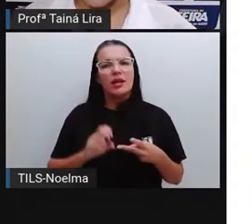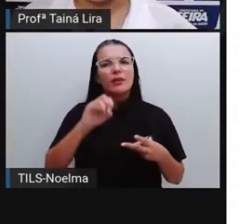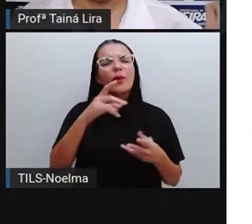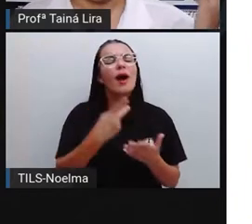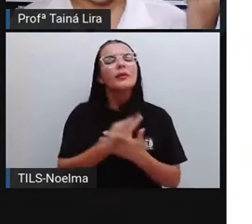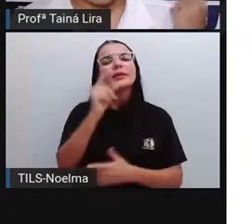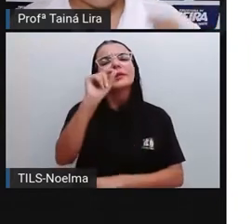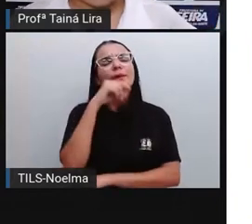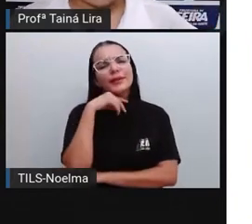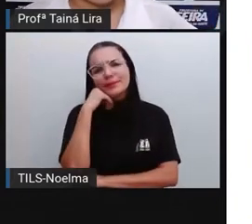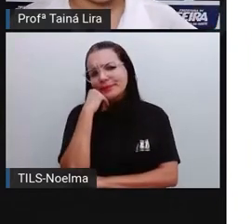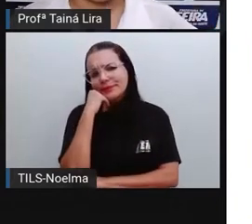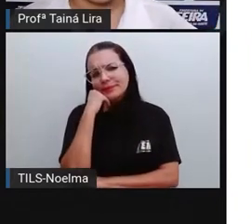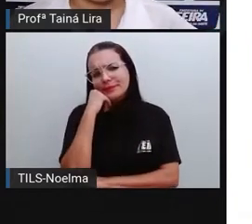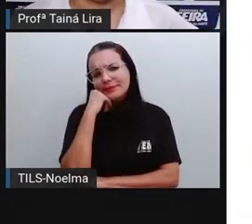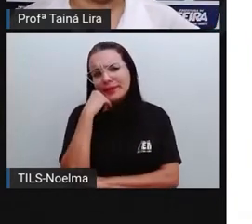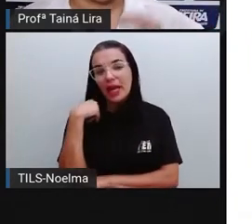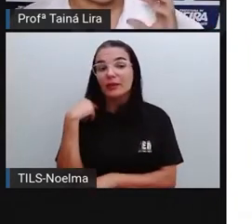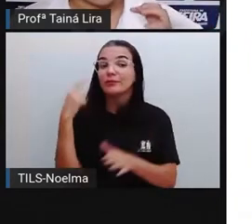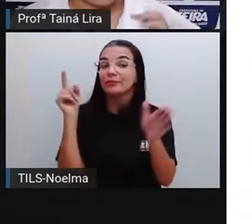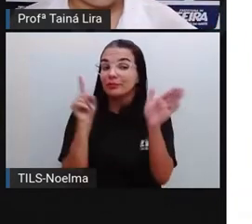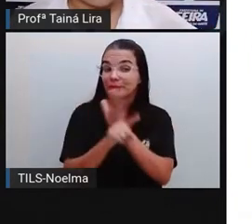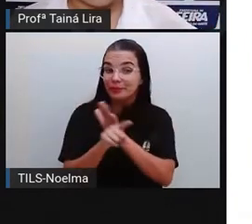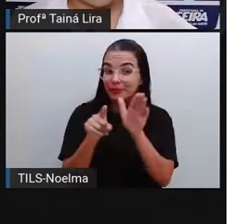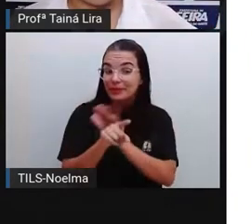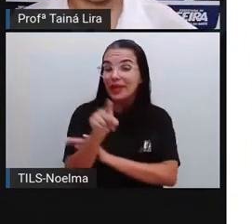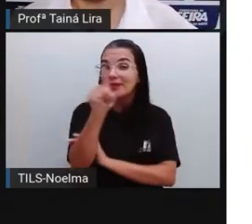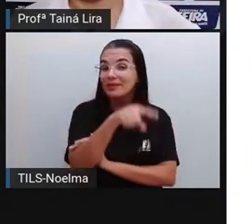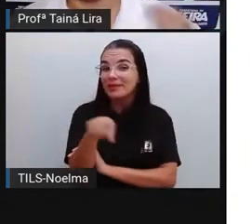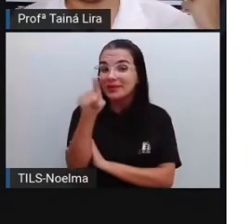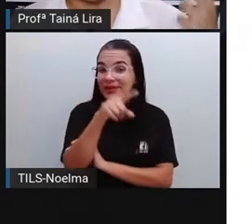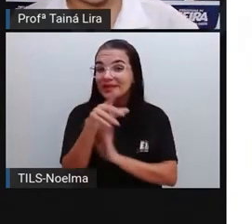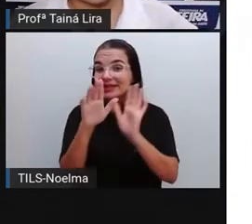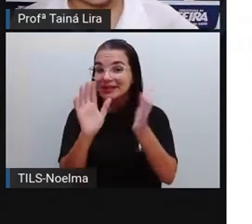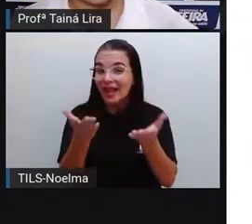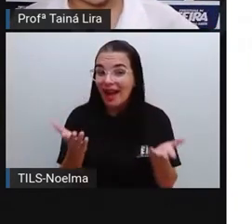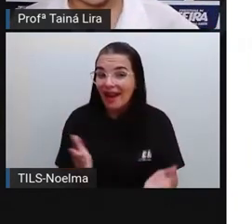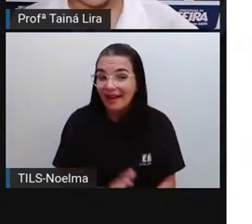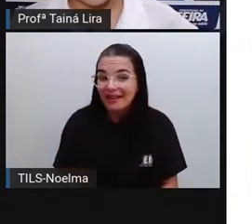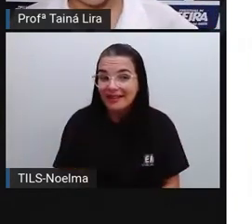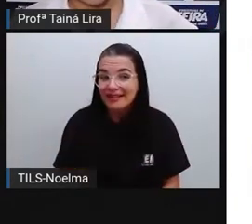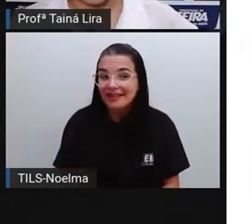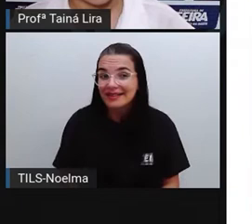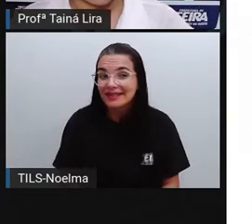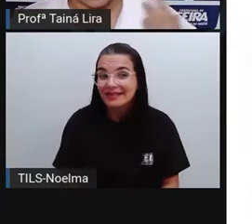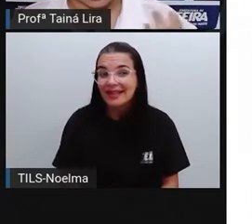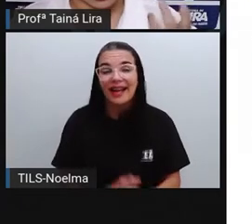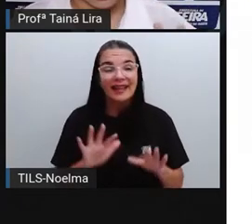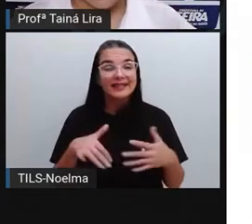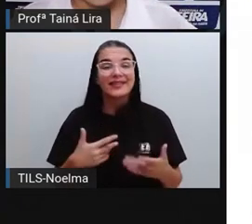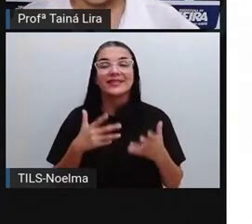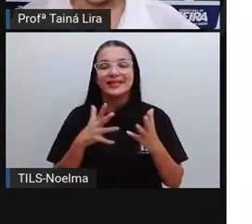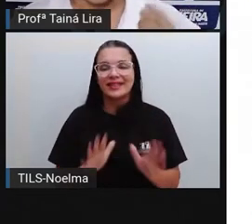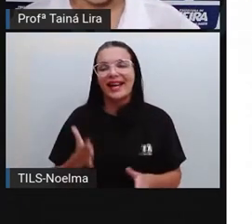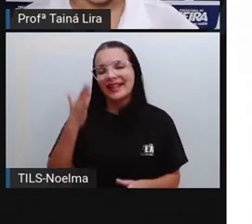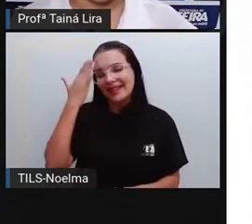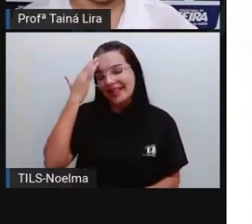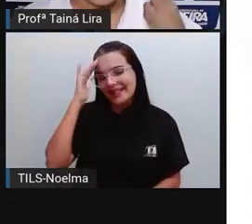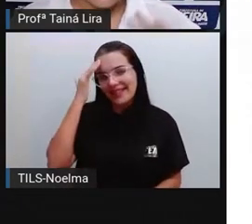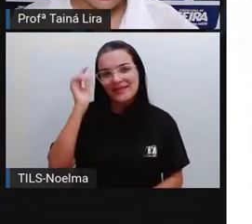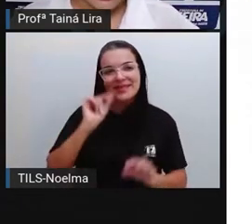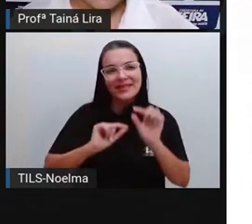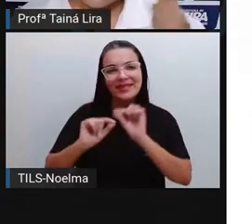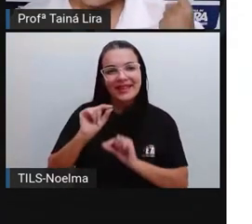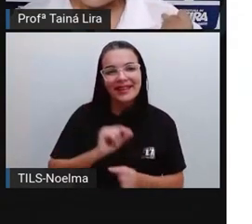acontecer? Eu já perguntei, né? Deixei essa pergunta em aulas anteriores e nós chegamos à conclusão, nós juntos,